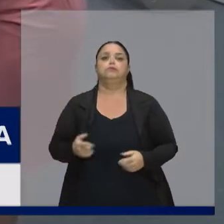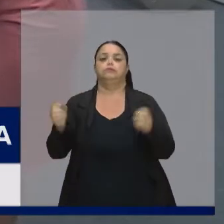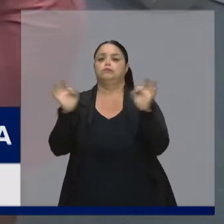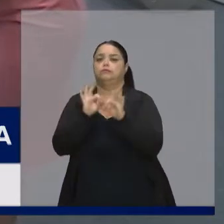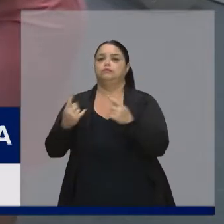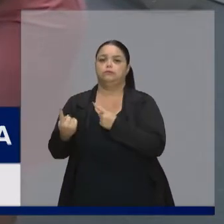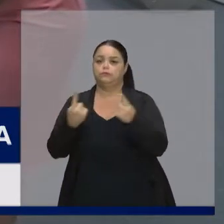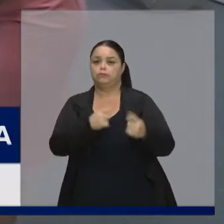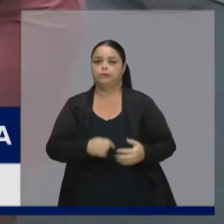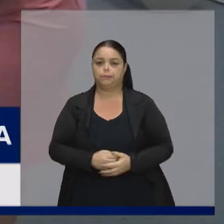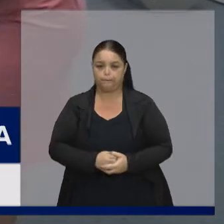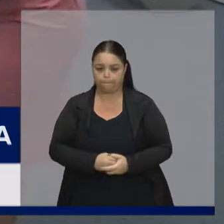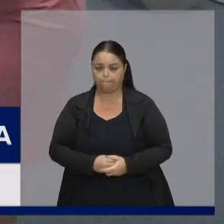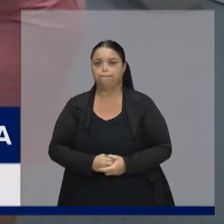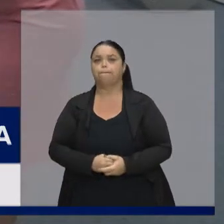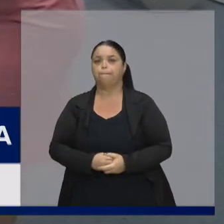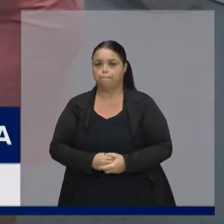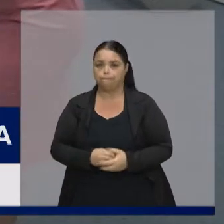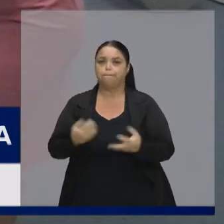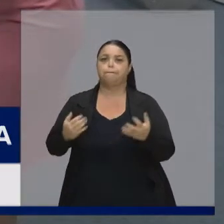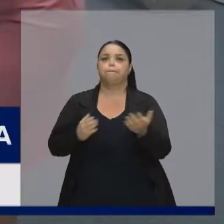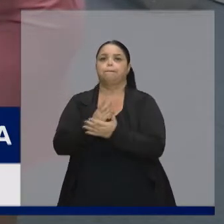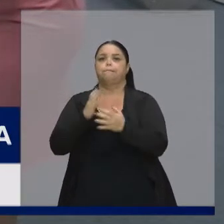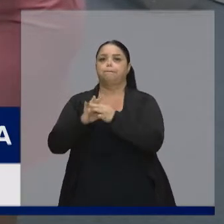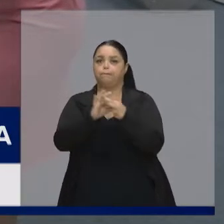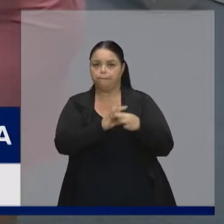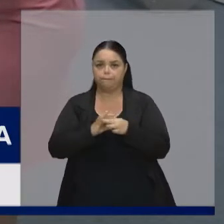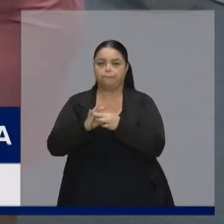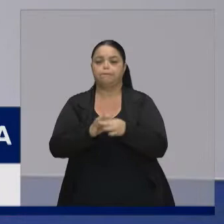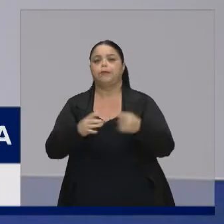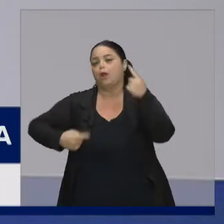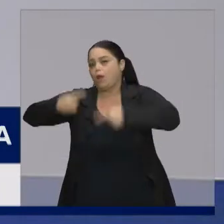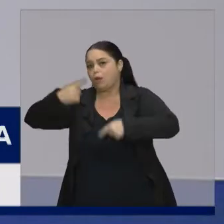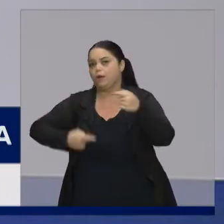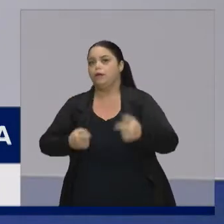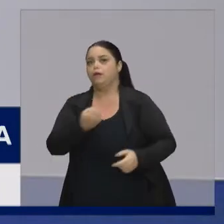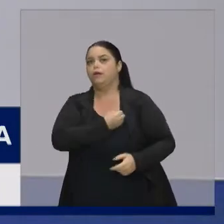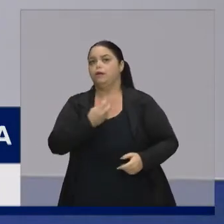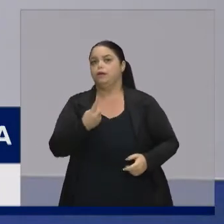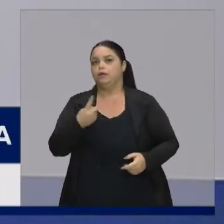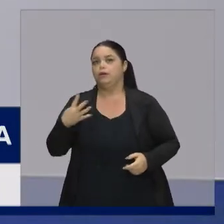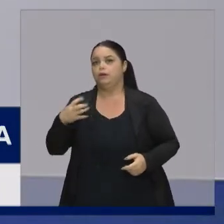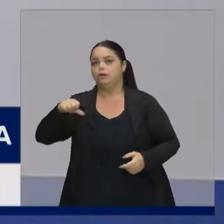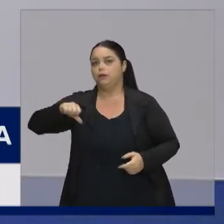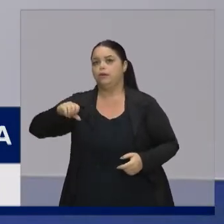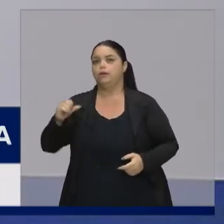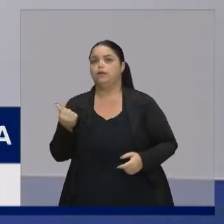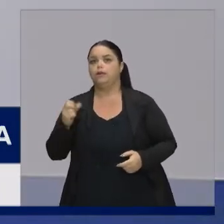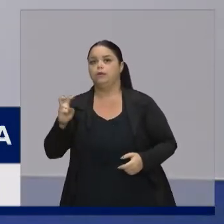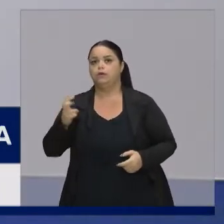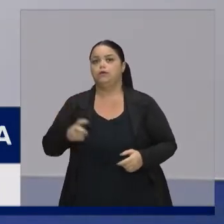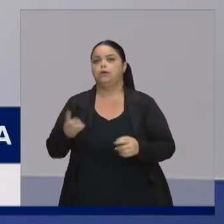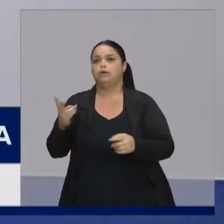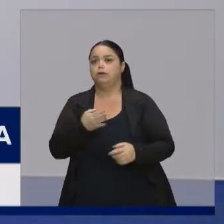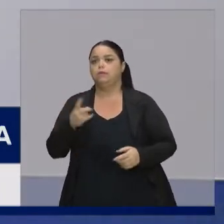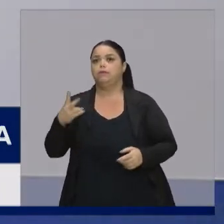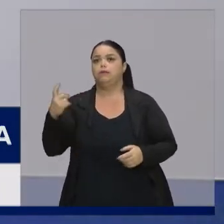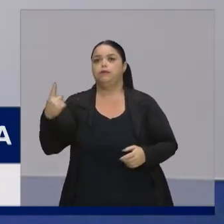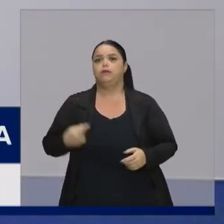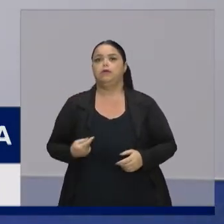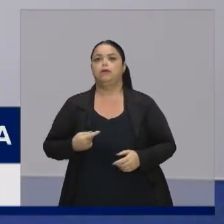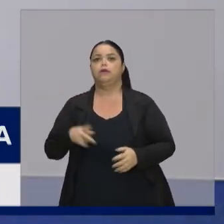Nenhuma manifestação contrária. Processo aprovado por unanimidade. Em discussão, o processo número 13095-2021. Projeto de